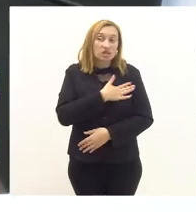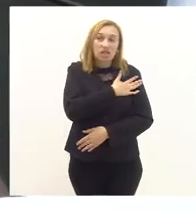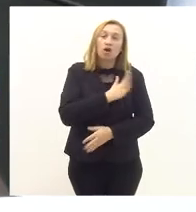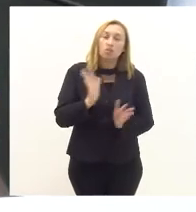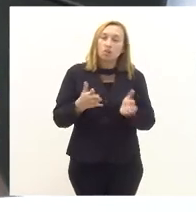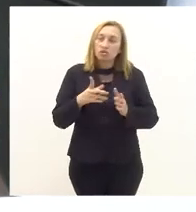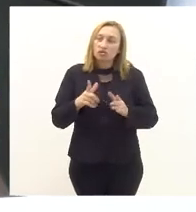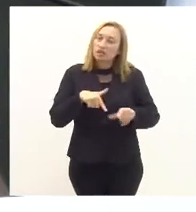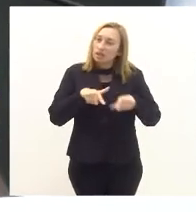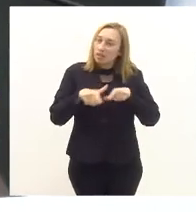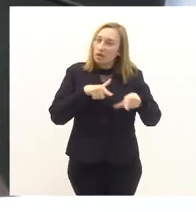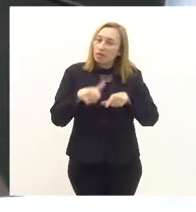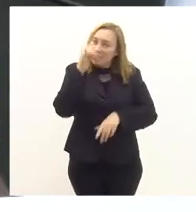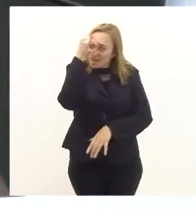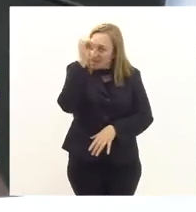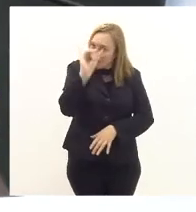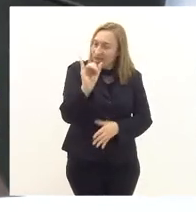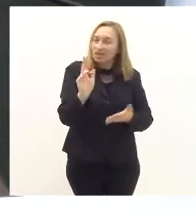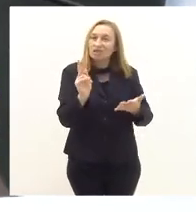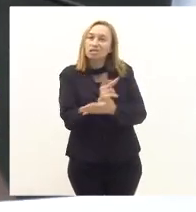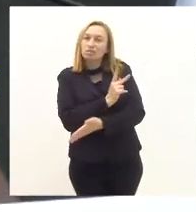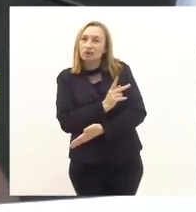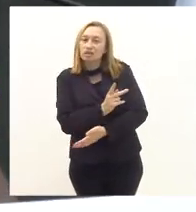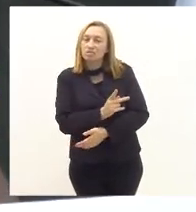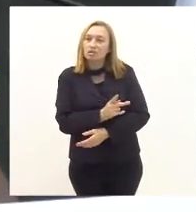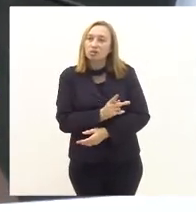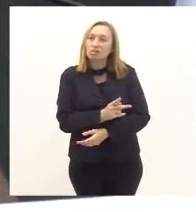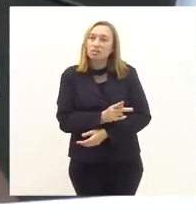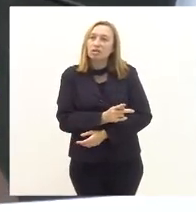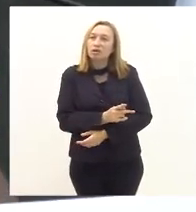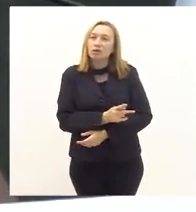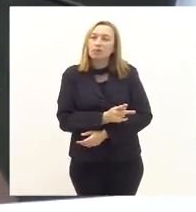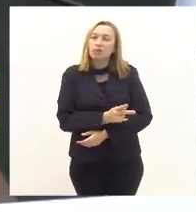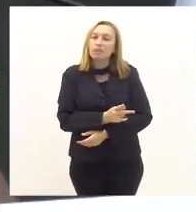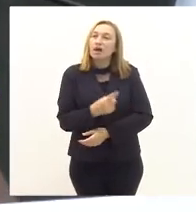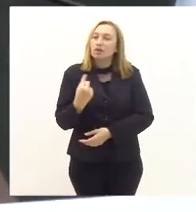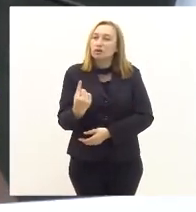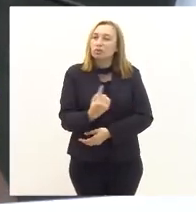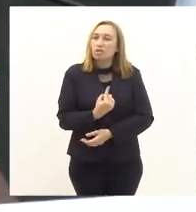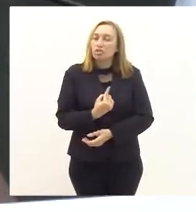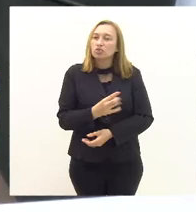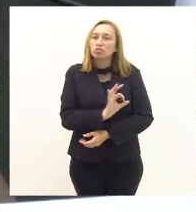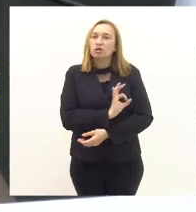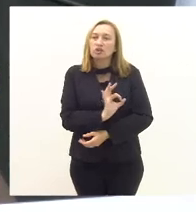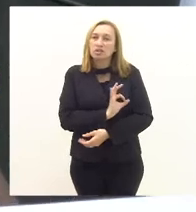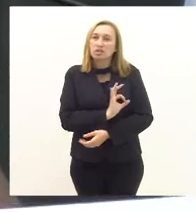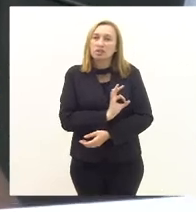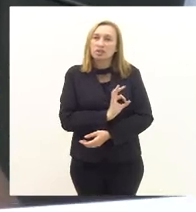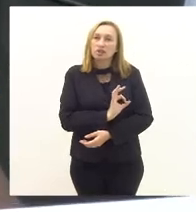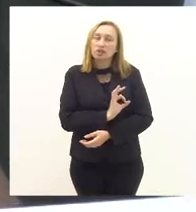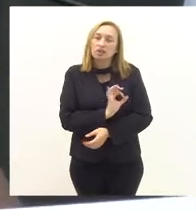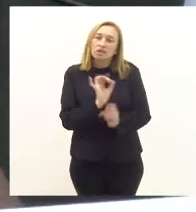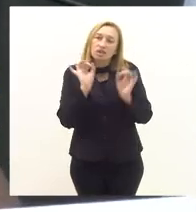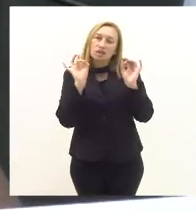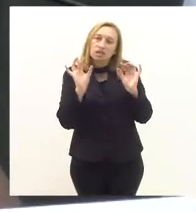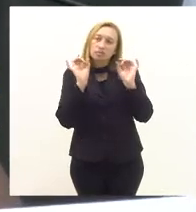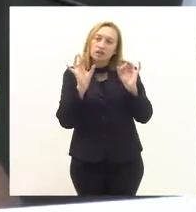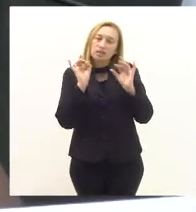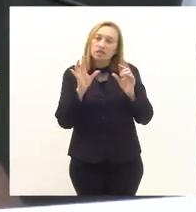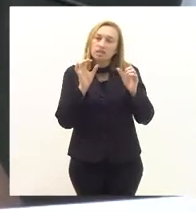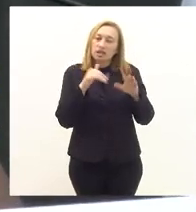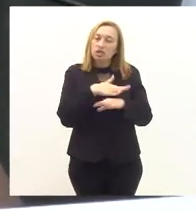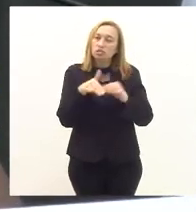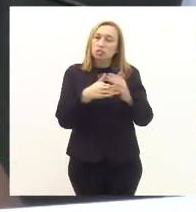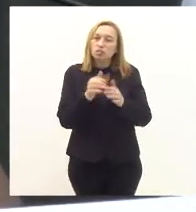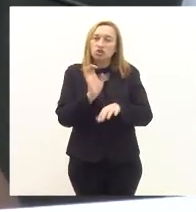atuando para que se evite esse tipo de acontecimento. Nós temos um policiamento hoje específico em todo o estado